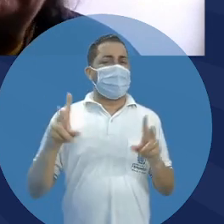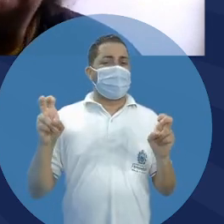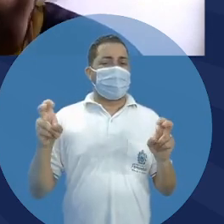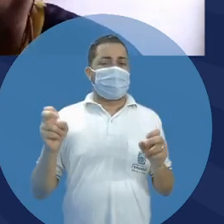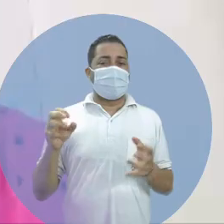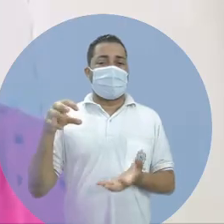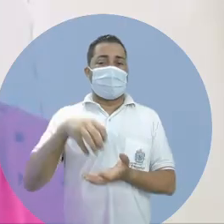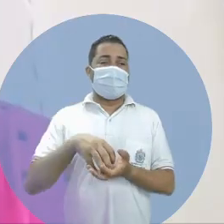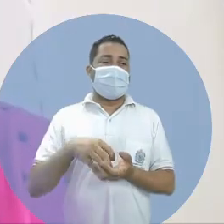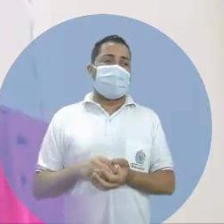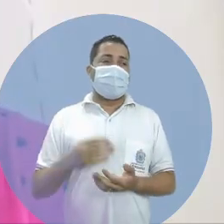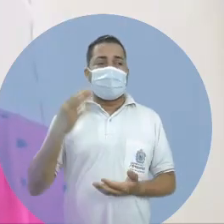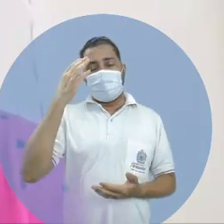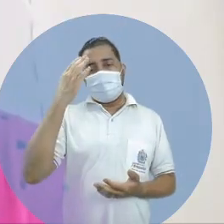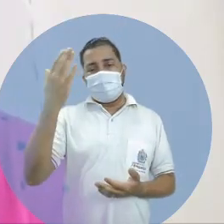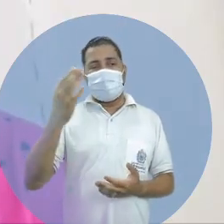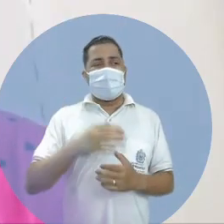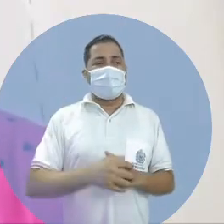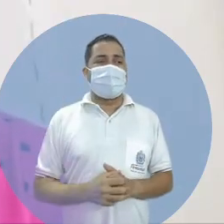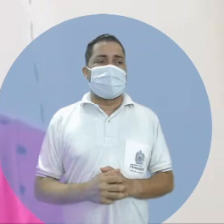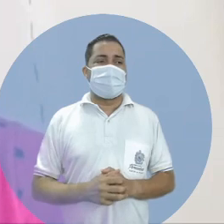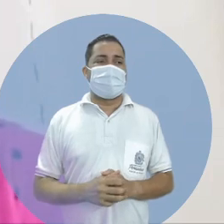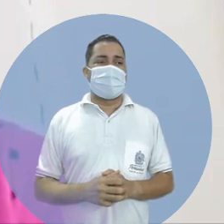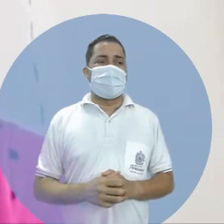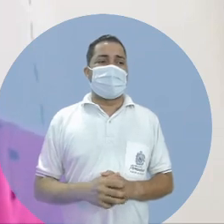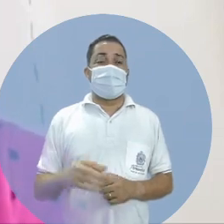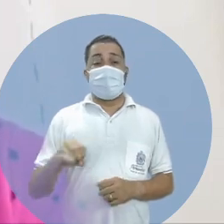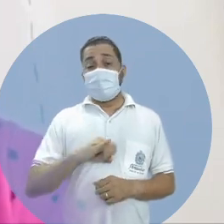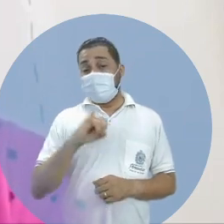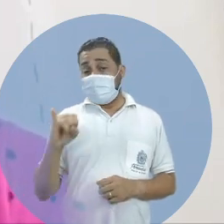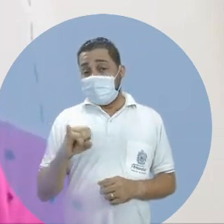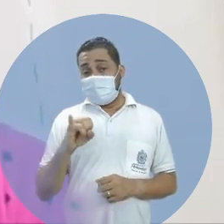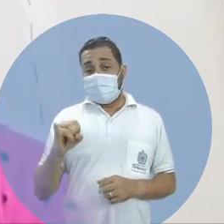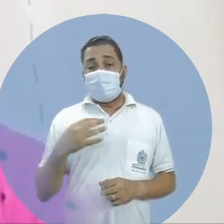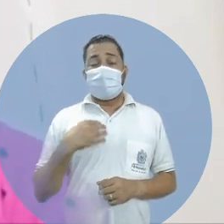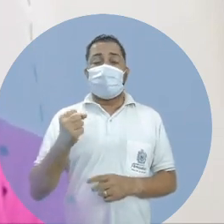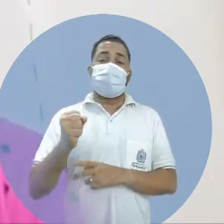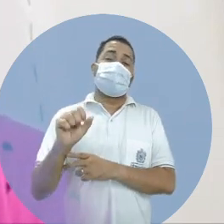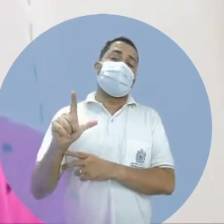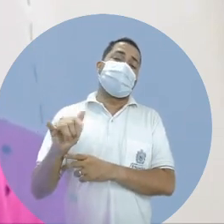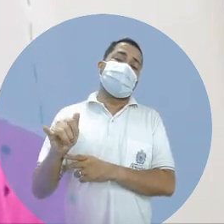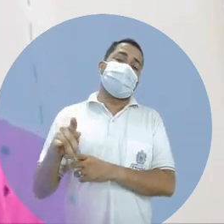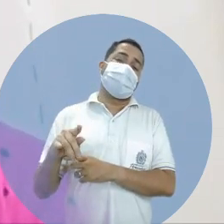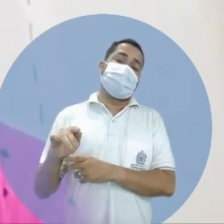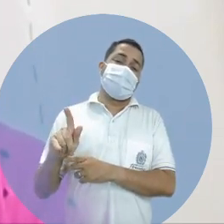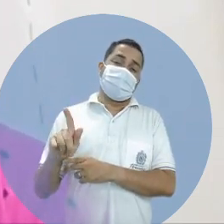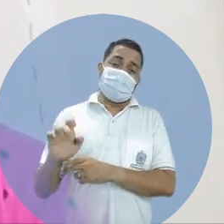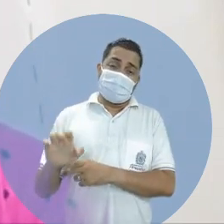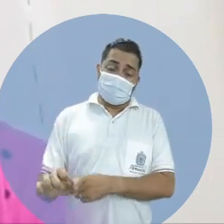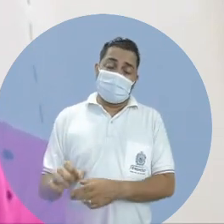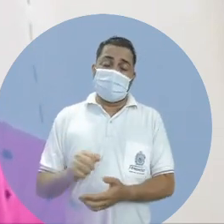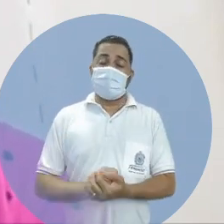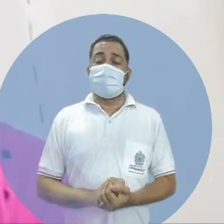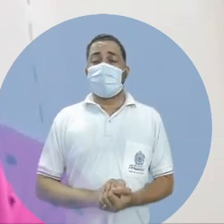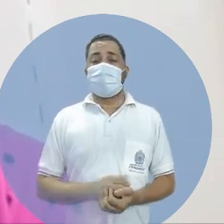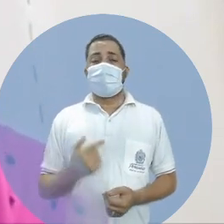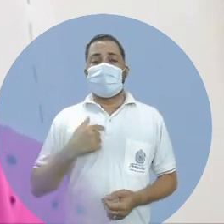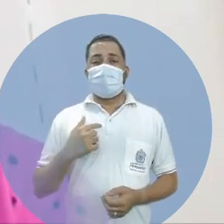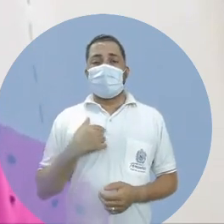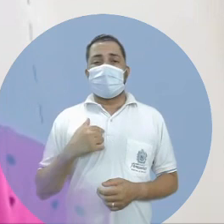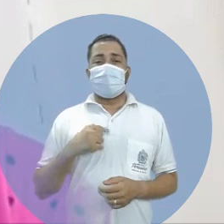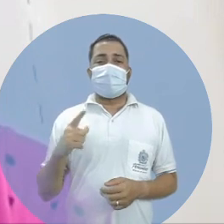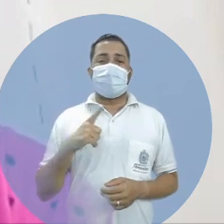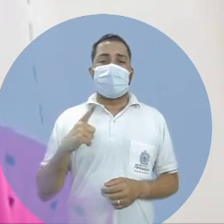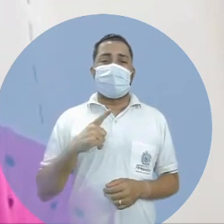Obrigada. Olá, pessoal. Sou Solange Maria da Silva Freire. Estou assistente de gestão da Arena de Ipojuca, no